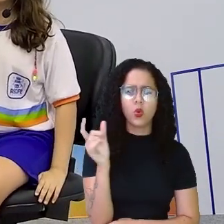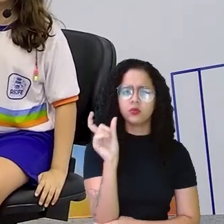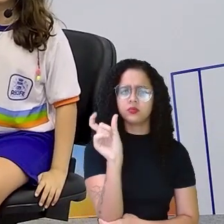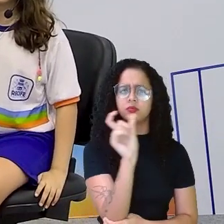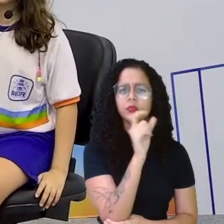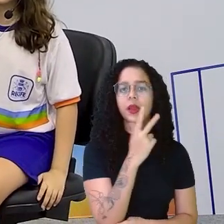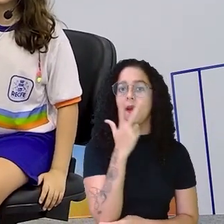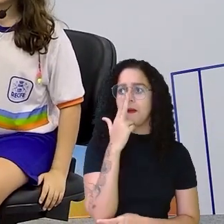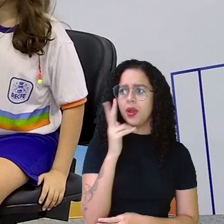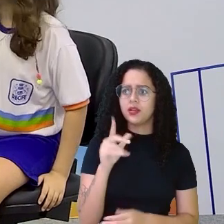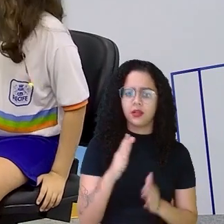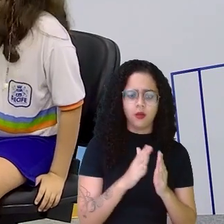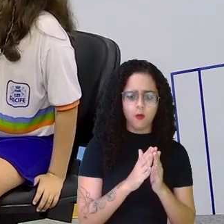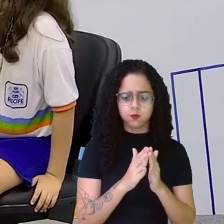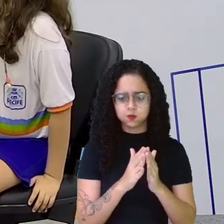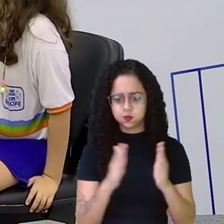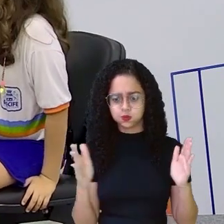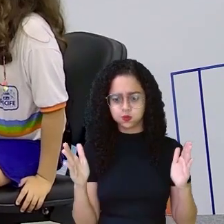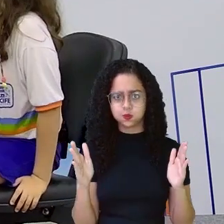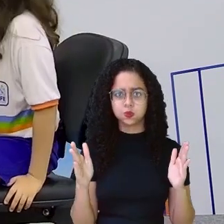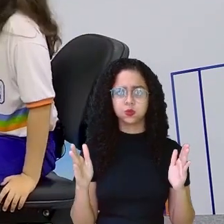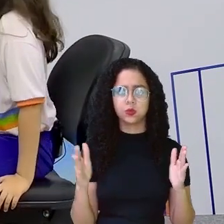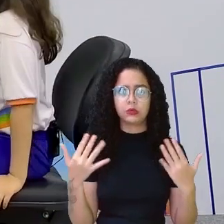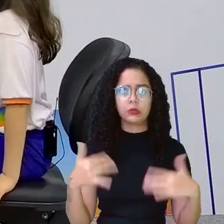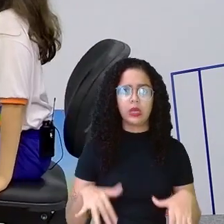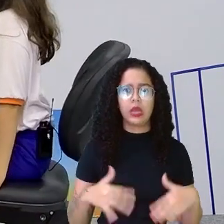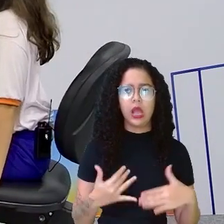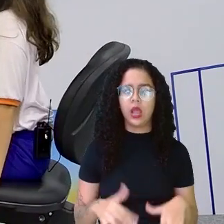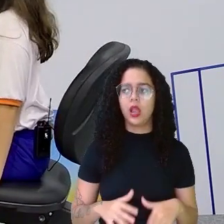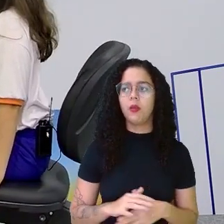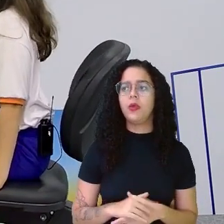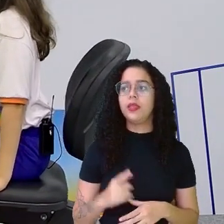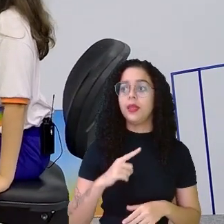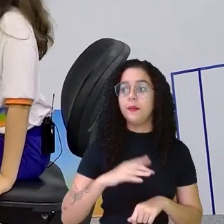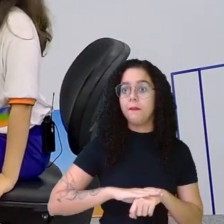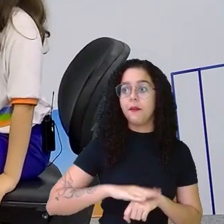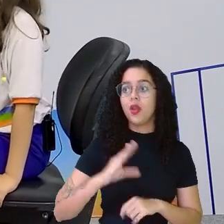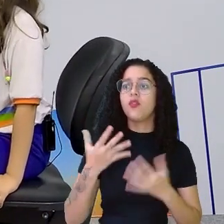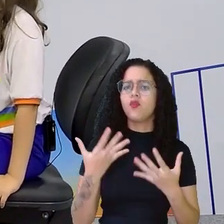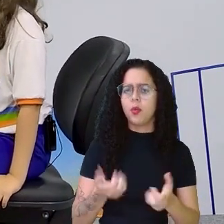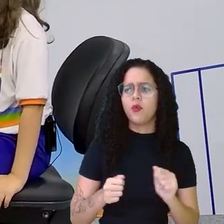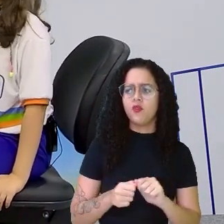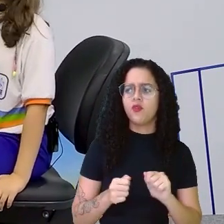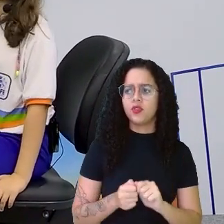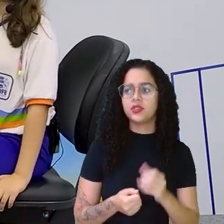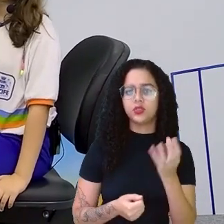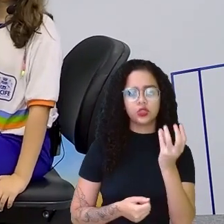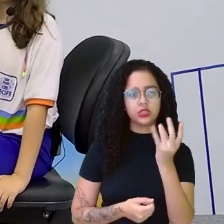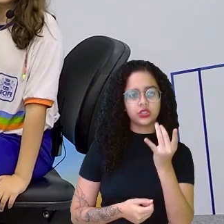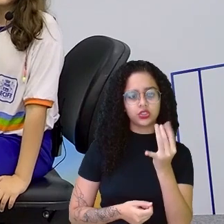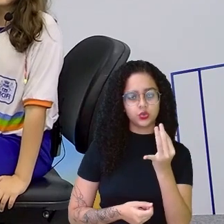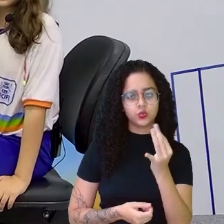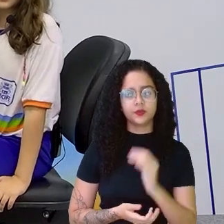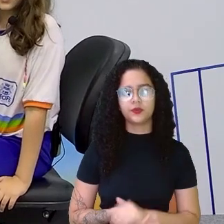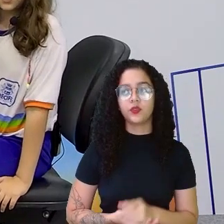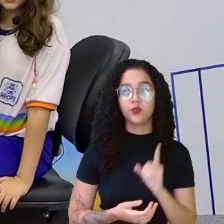será? Parece que é maior essa palavra, né? É. Tem mais pedacinhos. É. Vamos fazer nos dedinhos? Vamos fazer nos